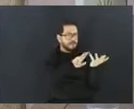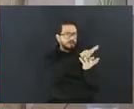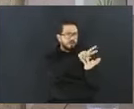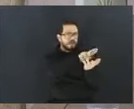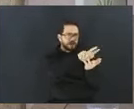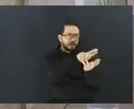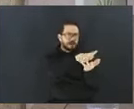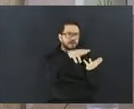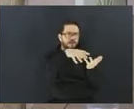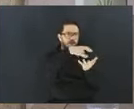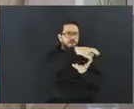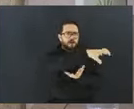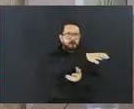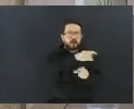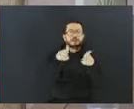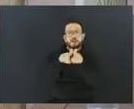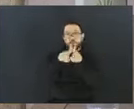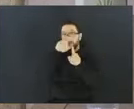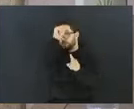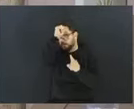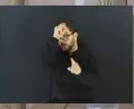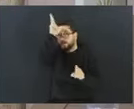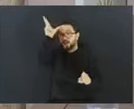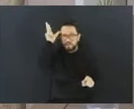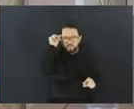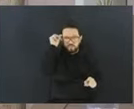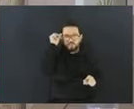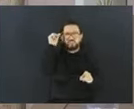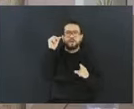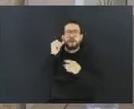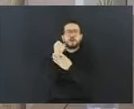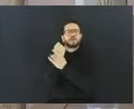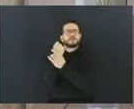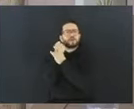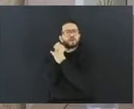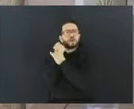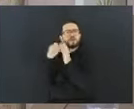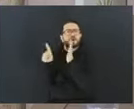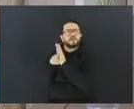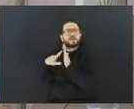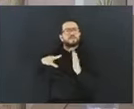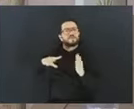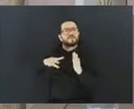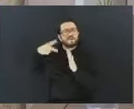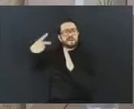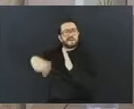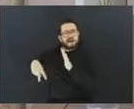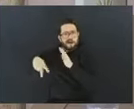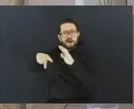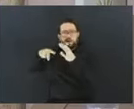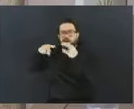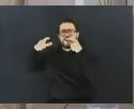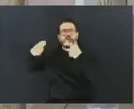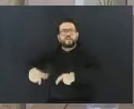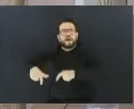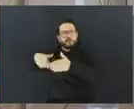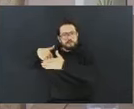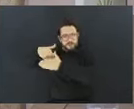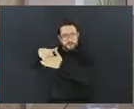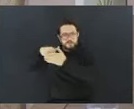Prefeitura, em conjunto com as seguranças dos estádios também, a gente vem trabalhando largamente para